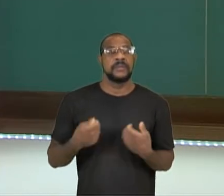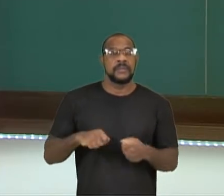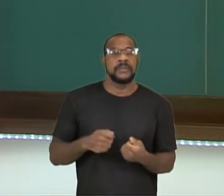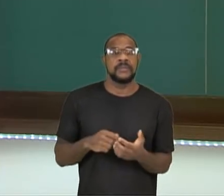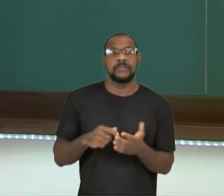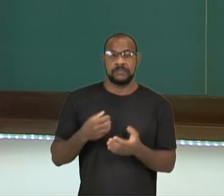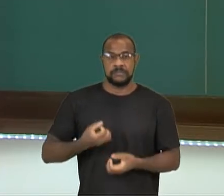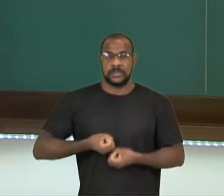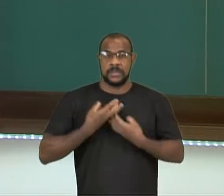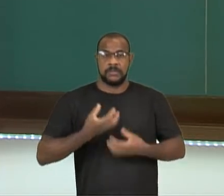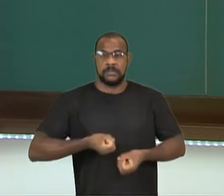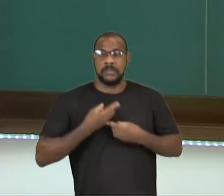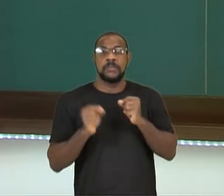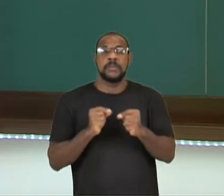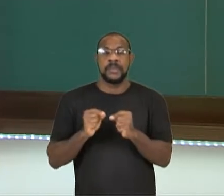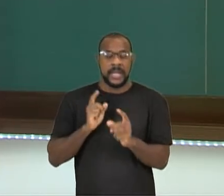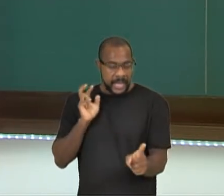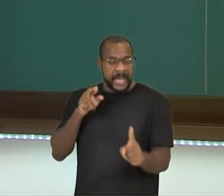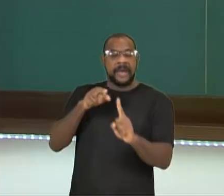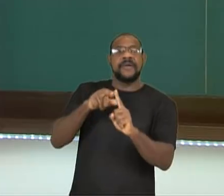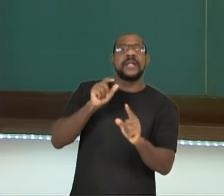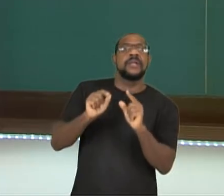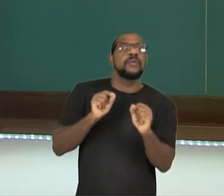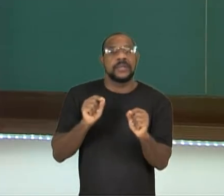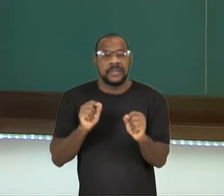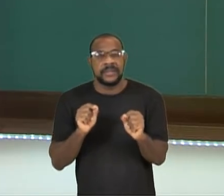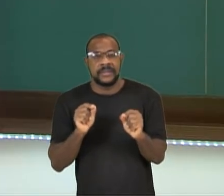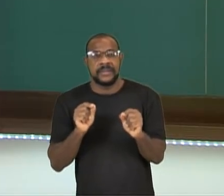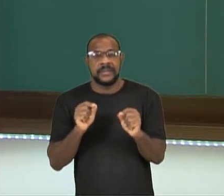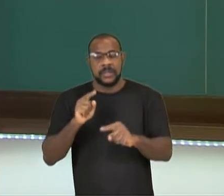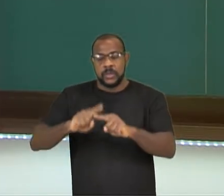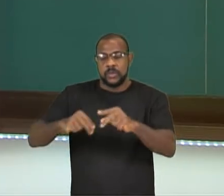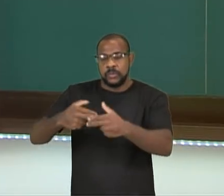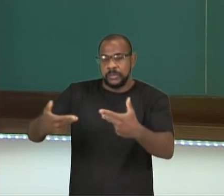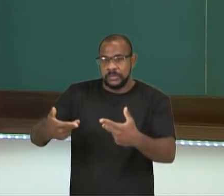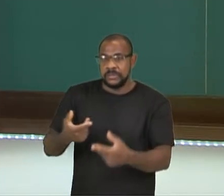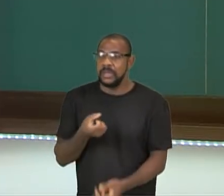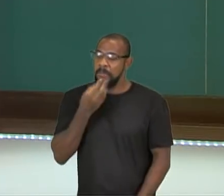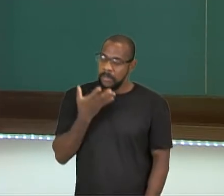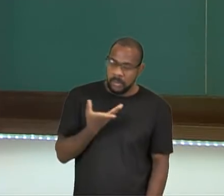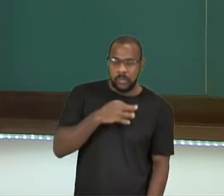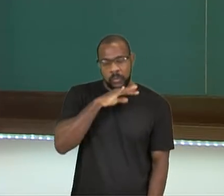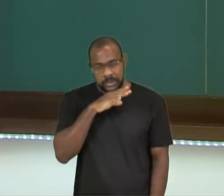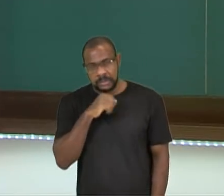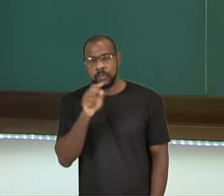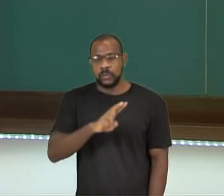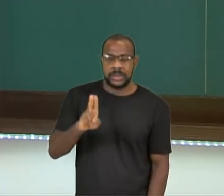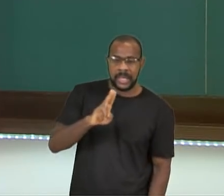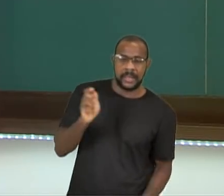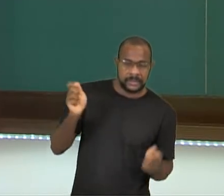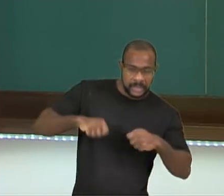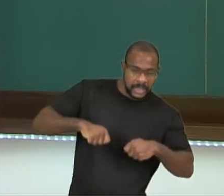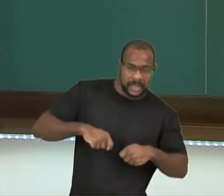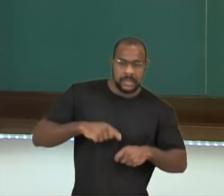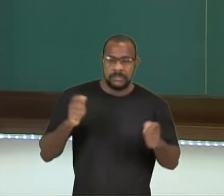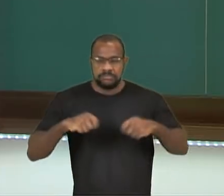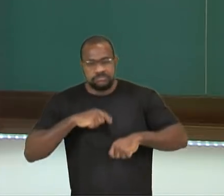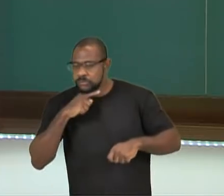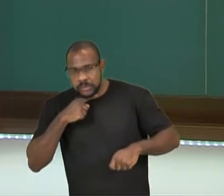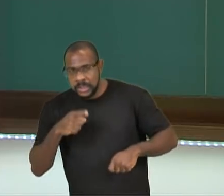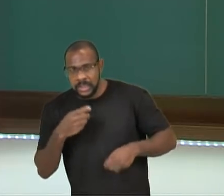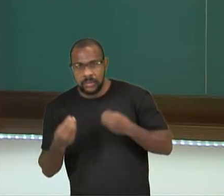a pessoa fala depoimento, às vezes arremete a uma coisa, tipo, depoimento policial. Existe, mas não é só isso, né? Então, o